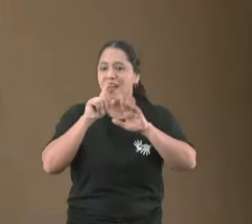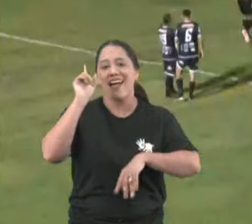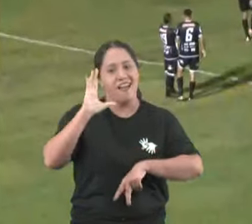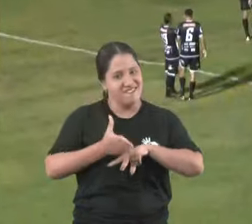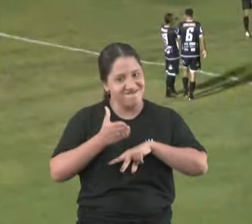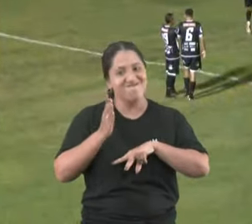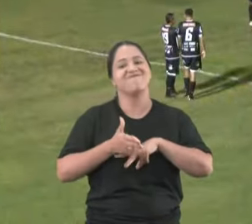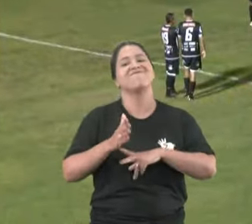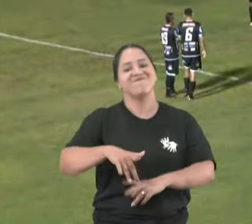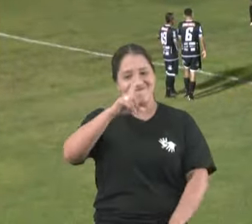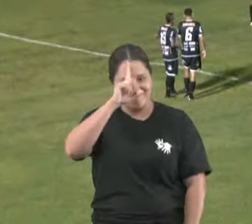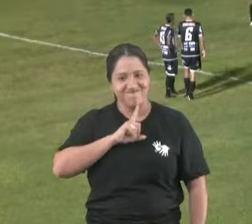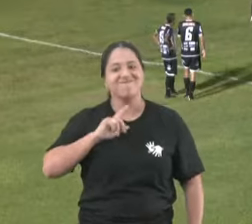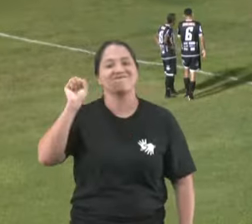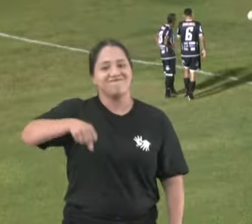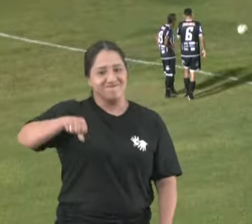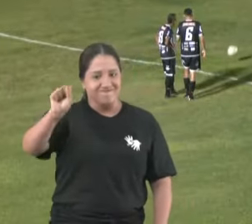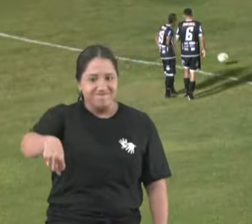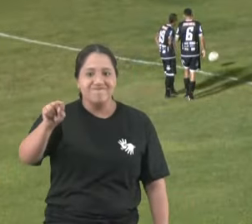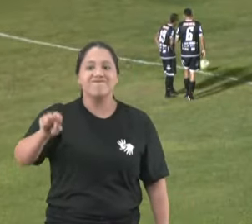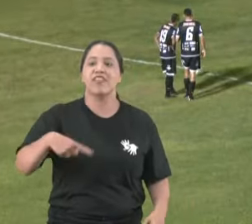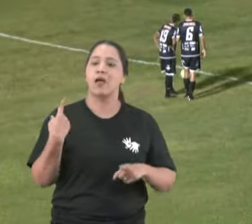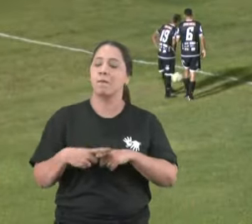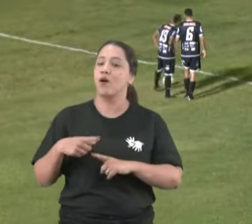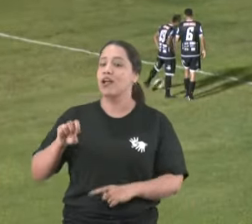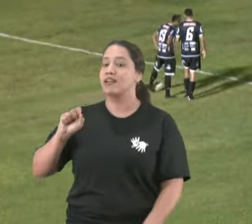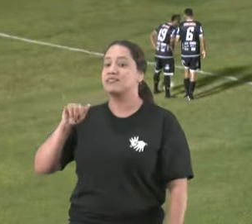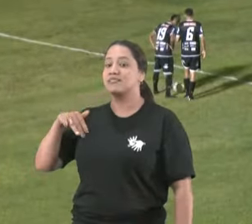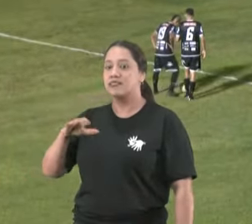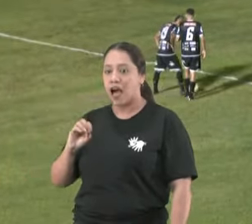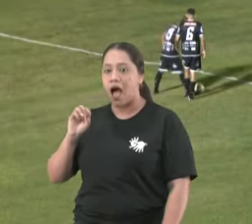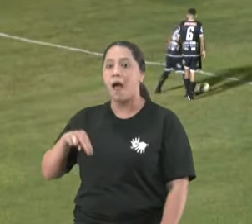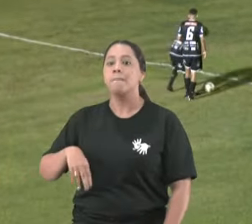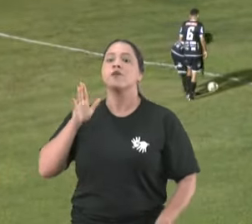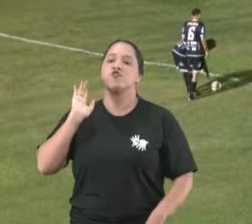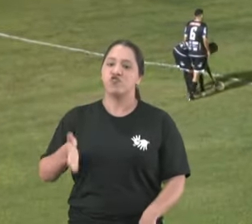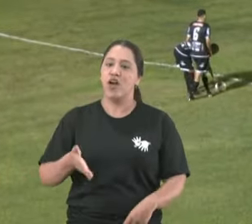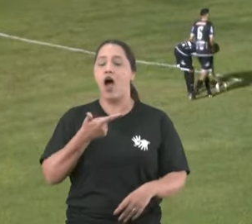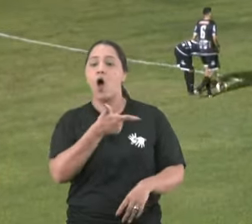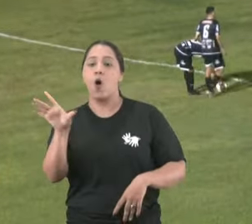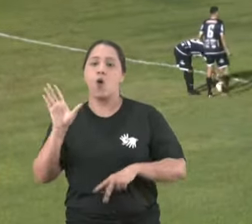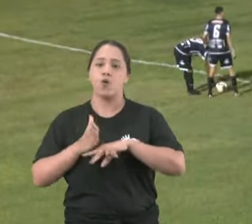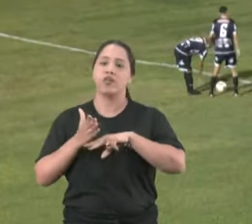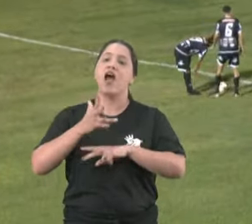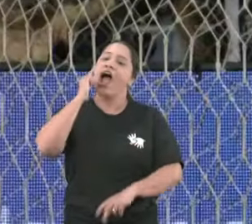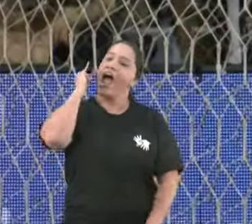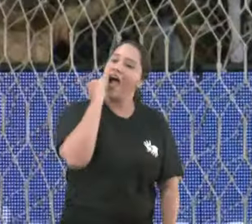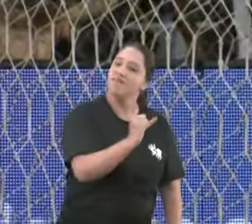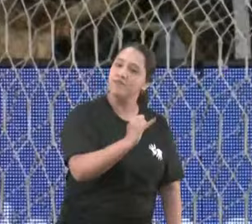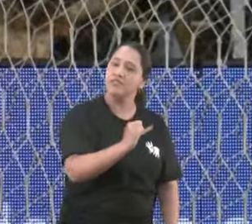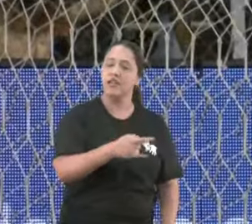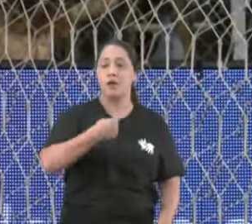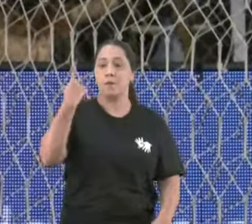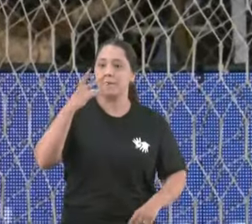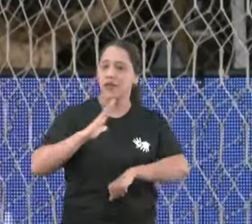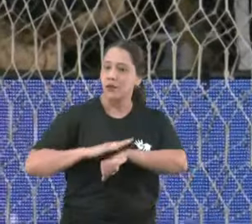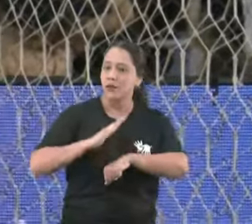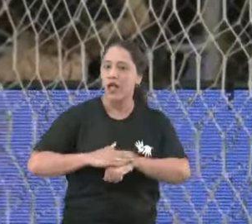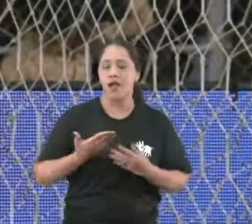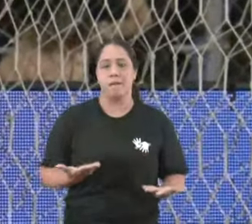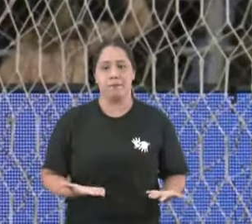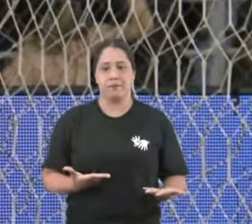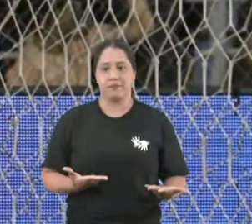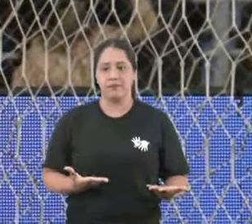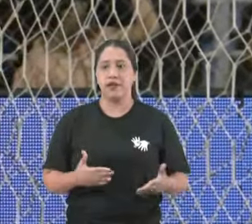para cartão. Até porque o Simon já tinha feito outra falta e eu alertei isso ainda no primeiro tempo.